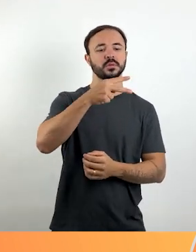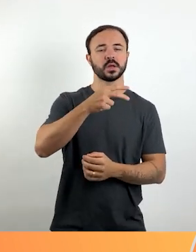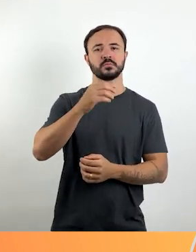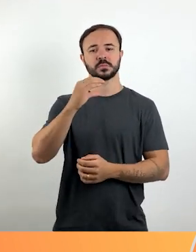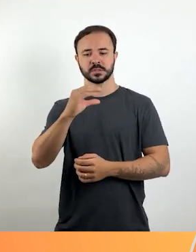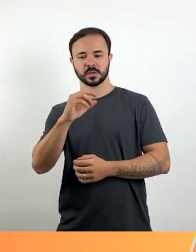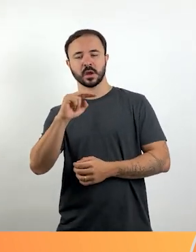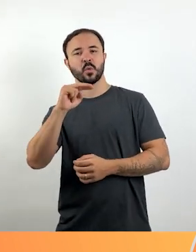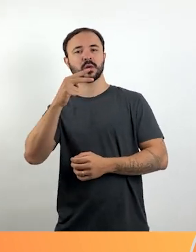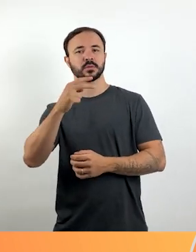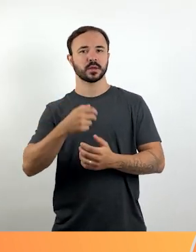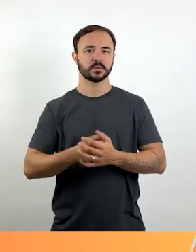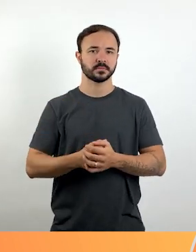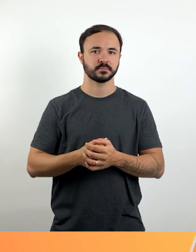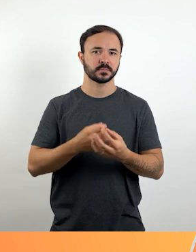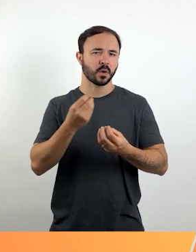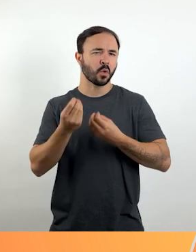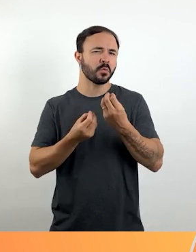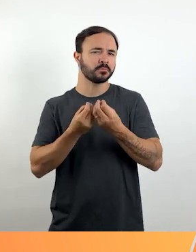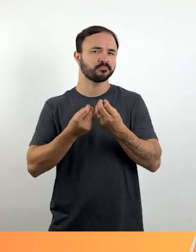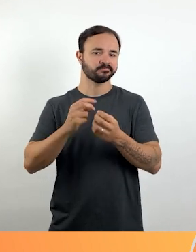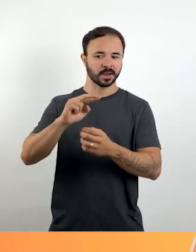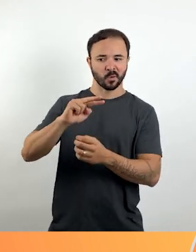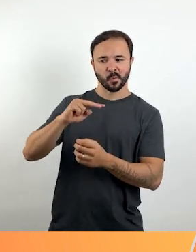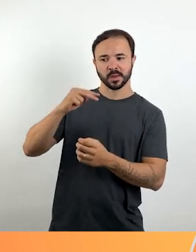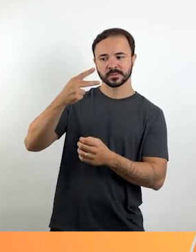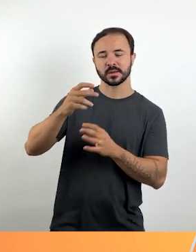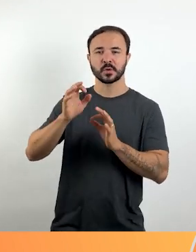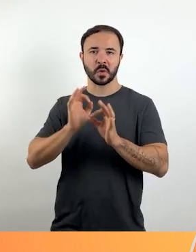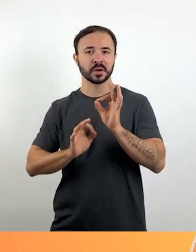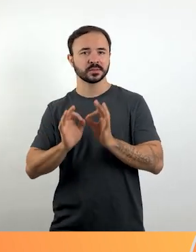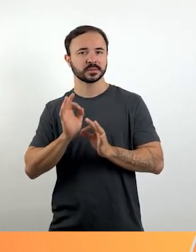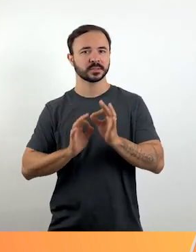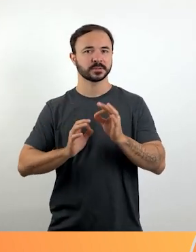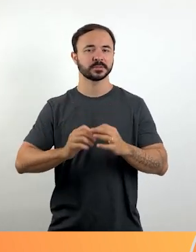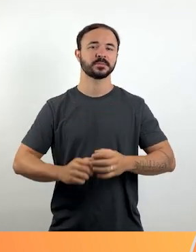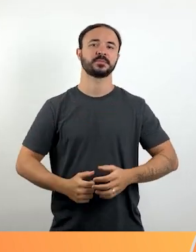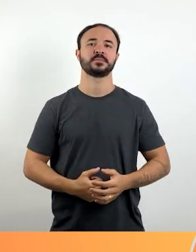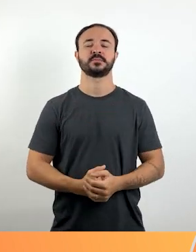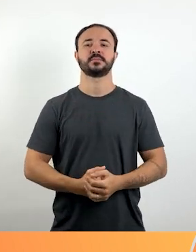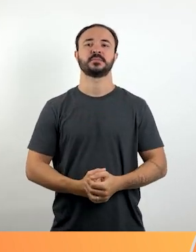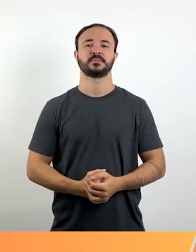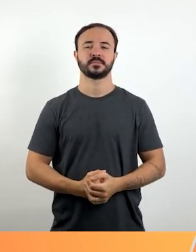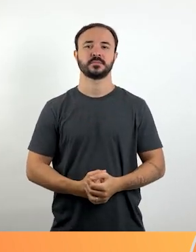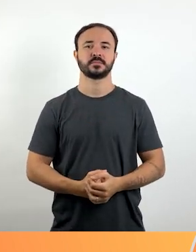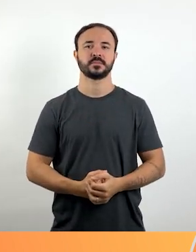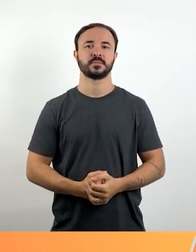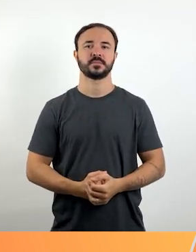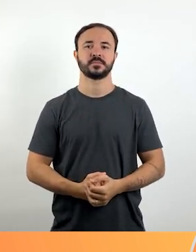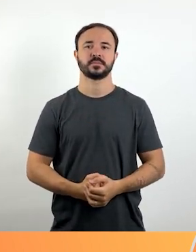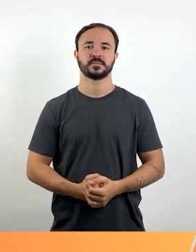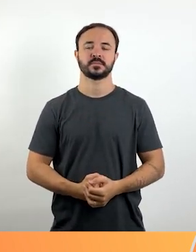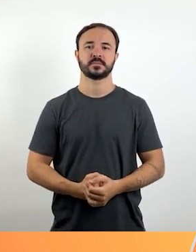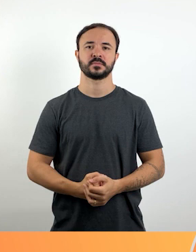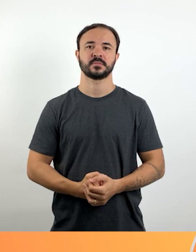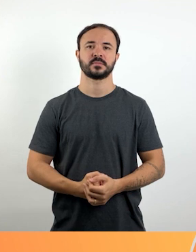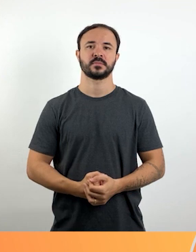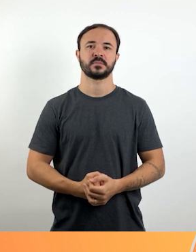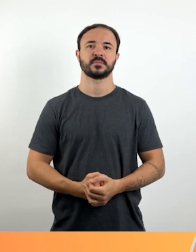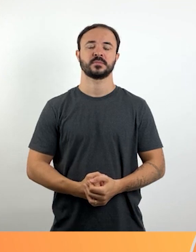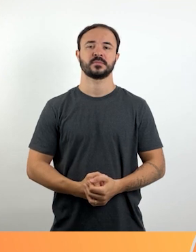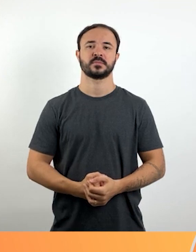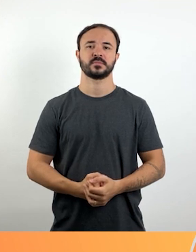aqui. Elevando ao quadrado, nós vamos ter aqui a quadrado c quadrado vai ser igual, 1 ao quadrado é